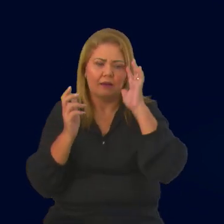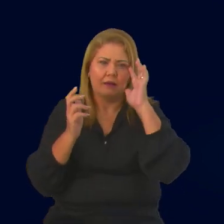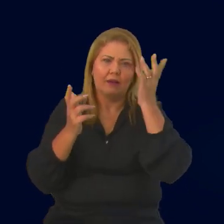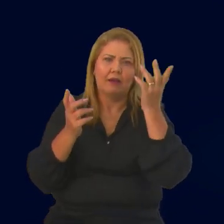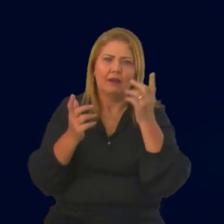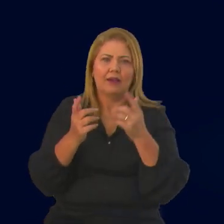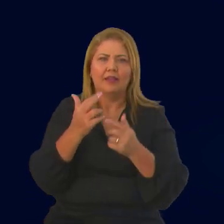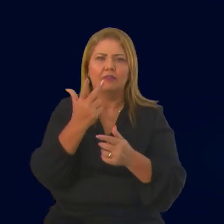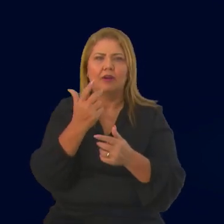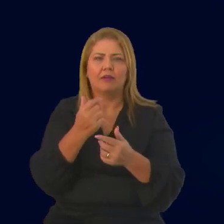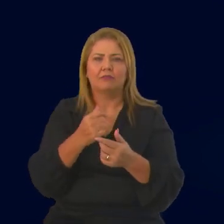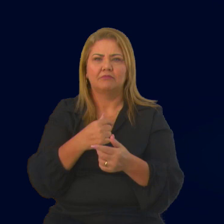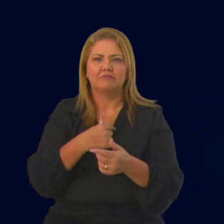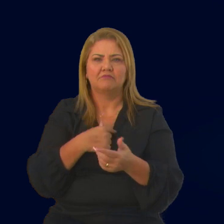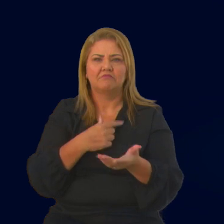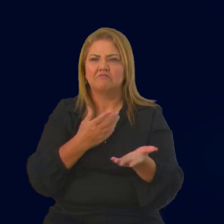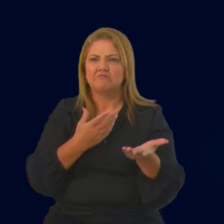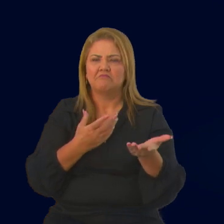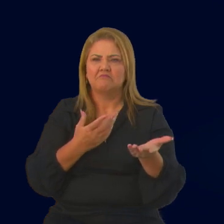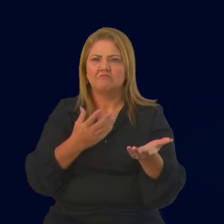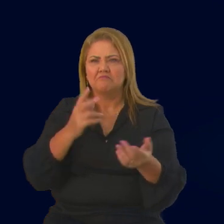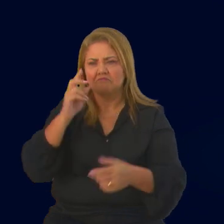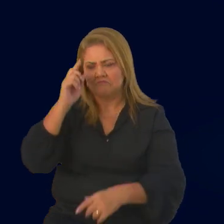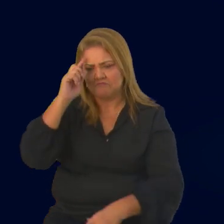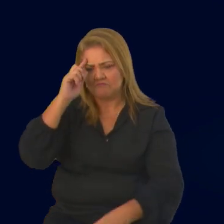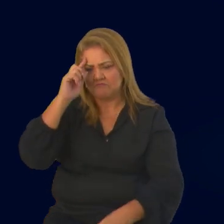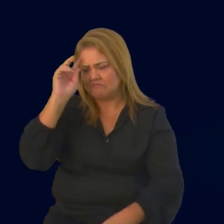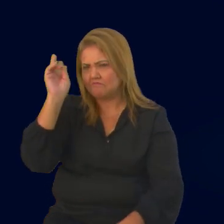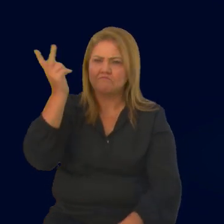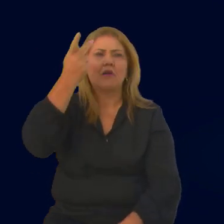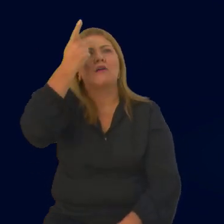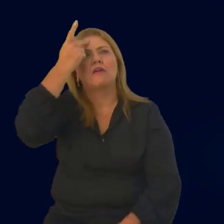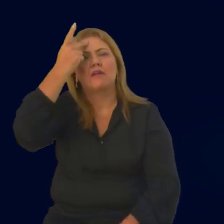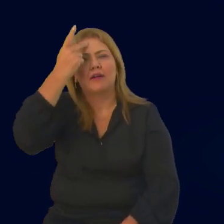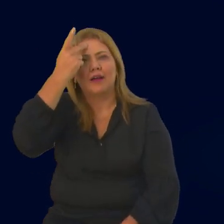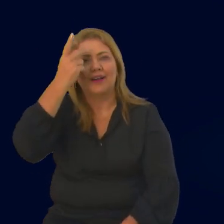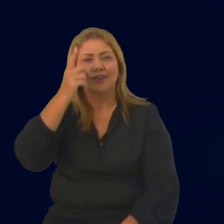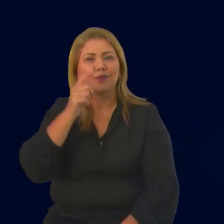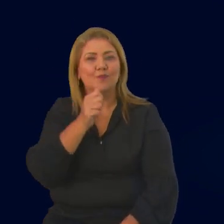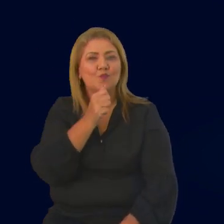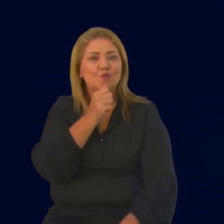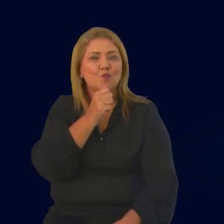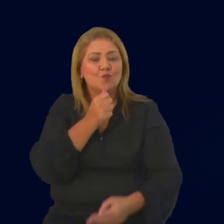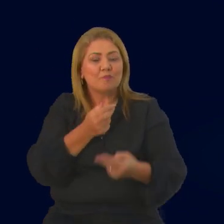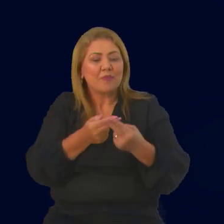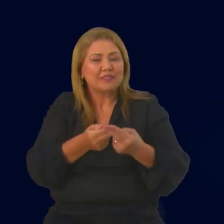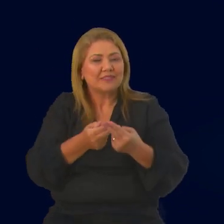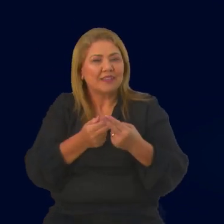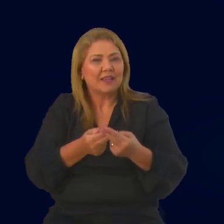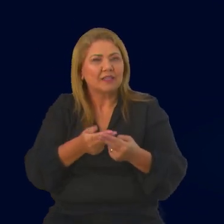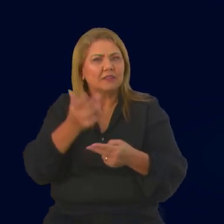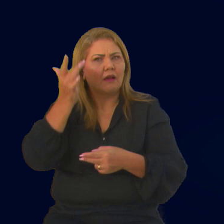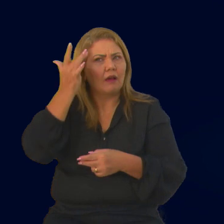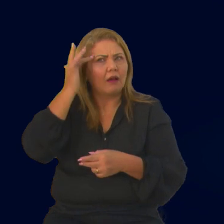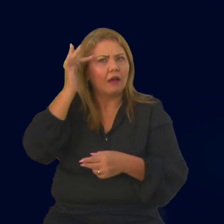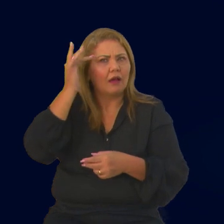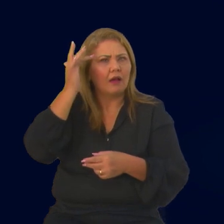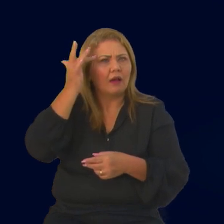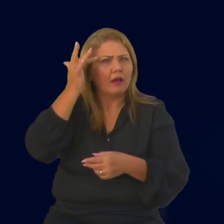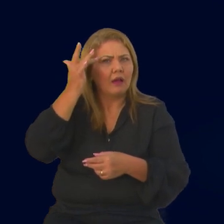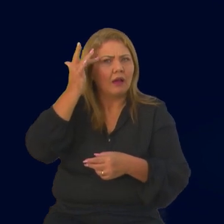impulso, sem ter a paciência de entender a realidade, analisar o